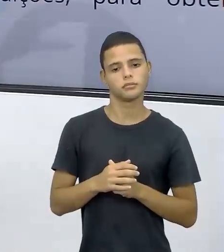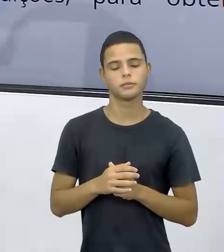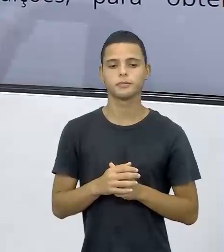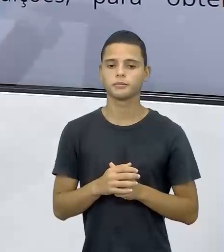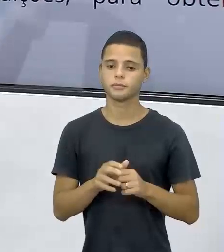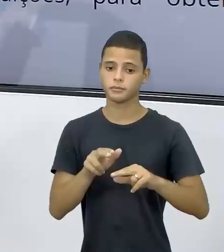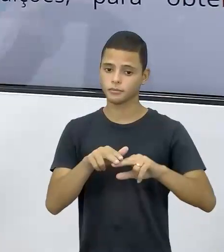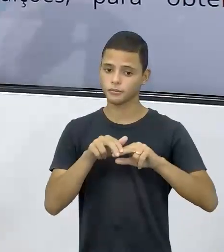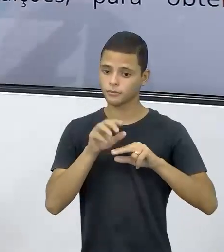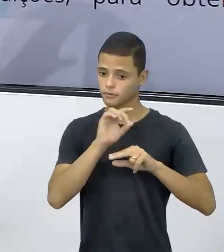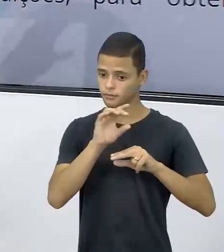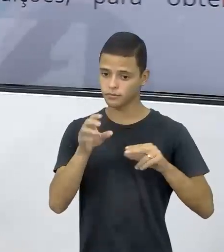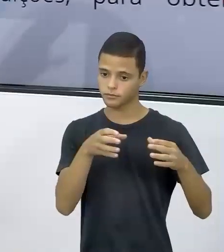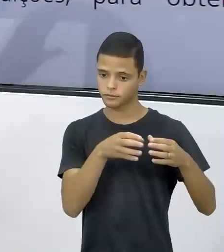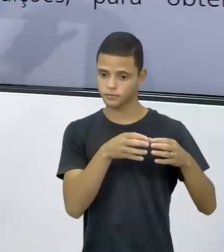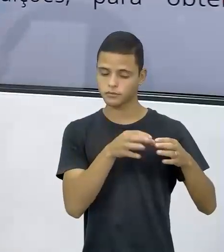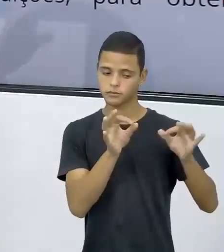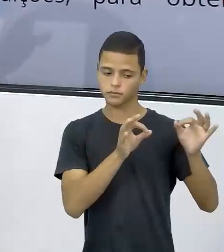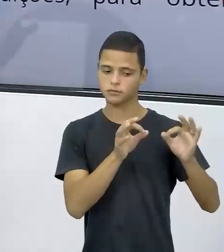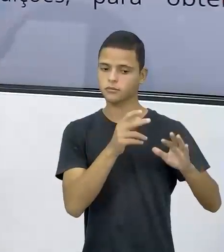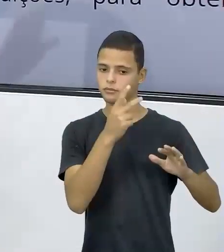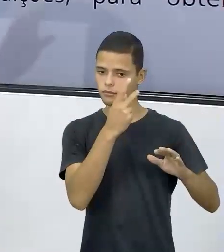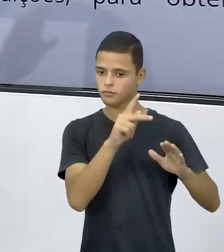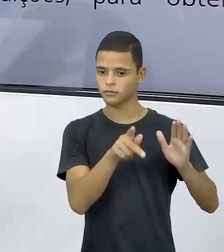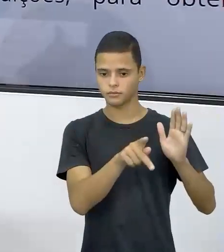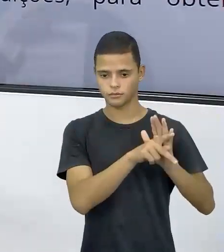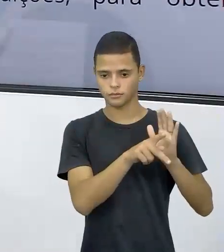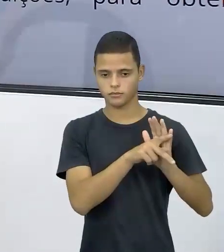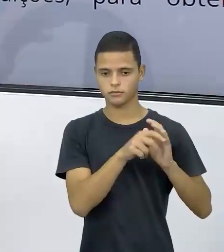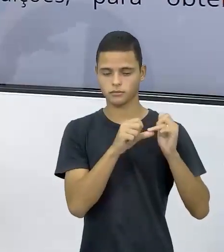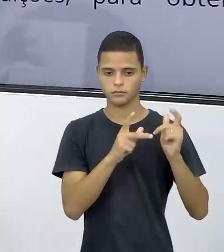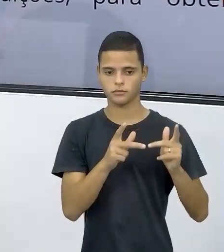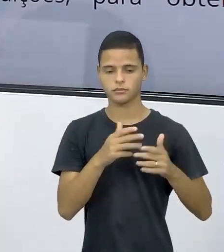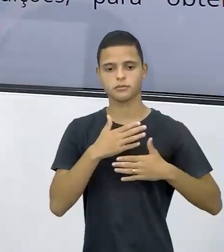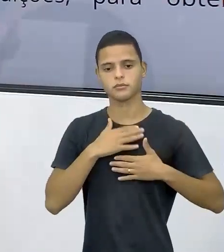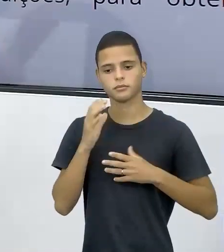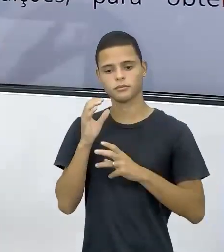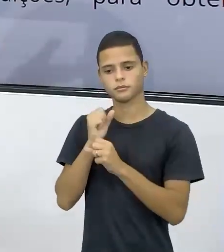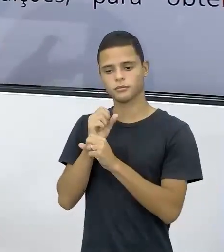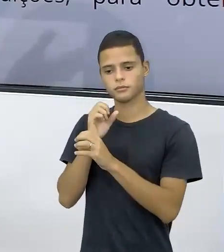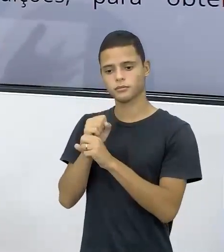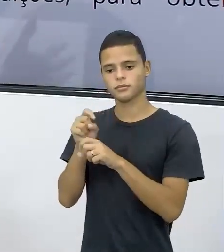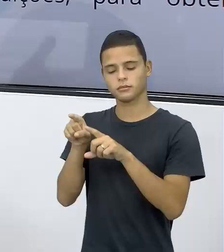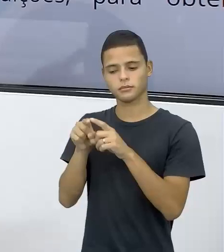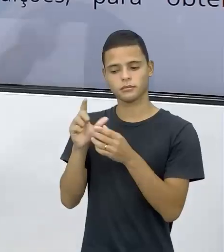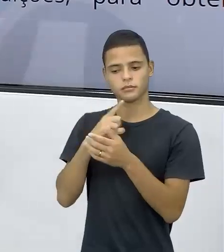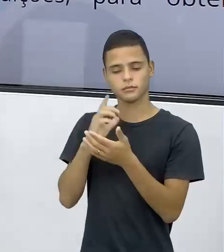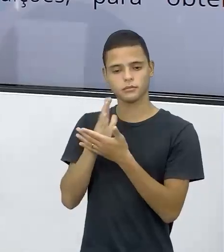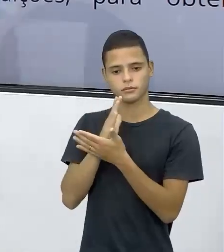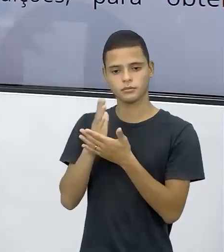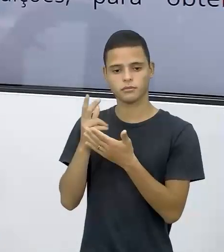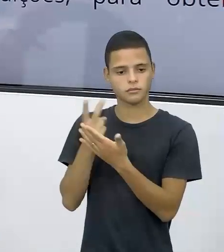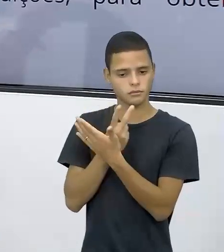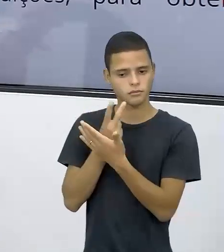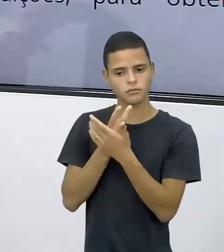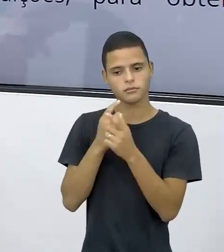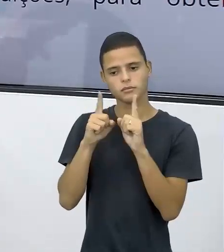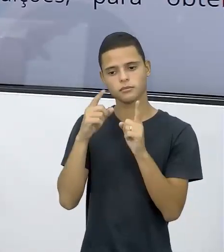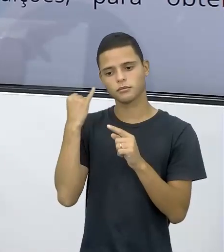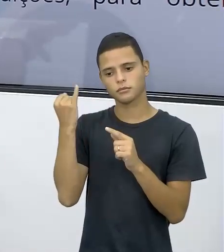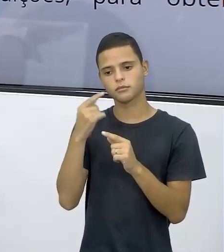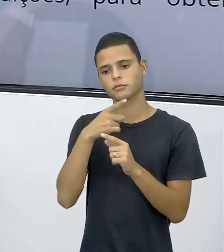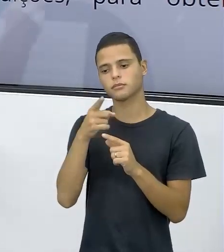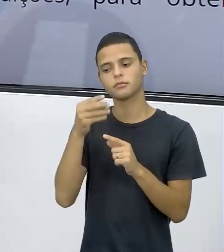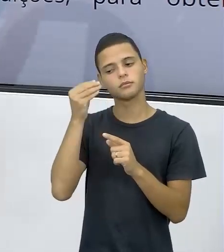Então, por isso, cada grupo tem que fazer o seu experimento. Beleza? Os meus cálculos também vão dar interferência aí, mas o que é